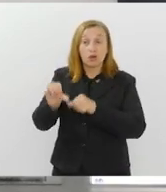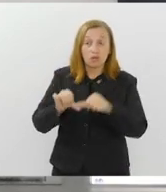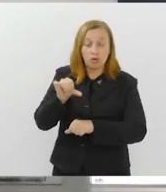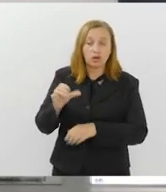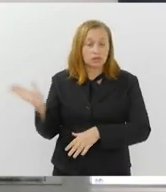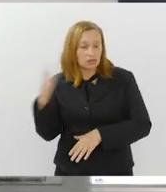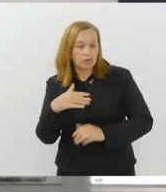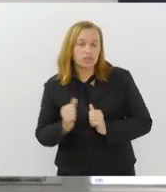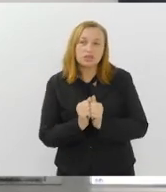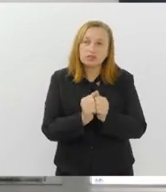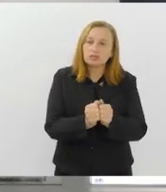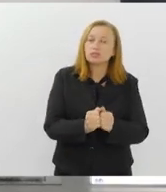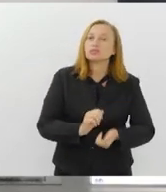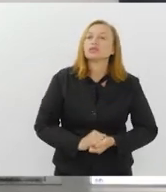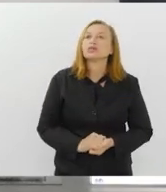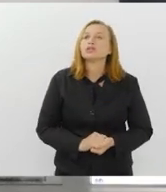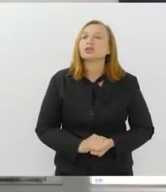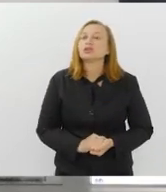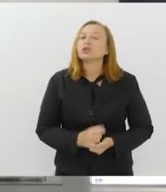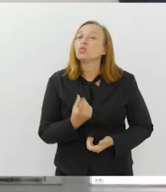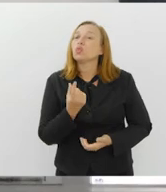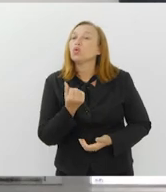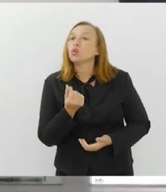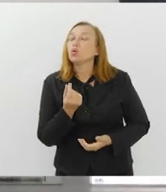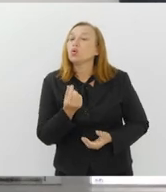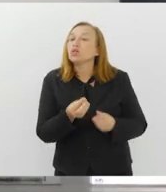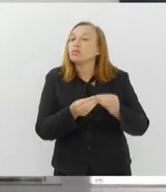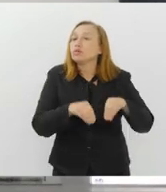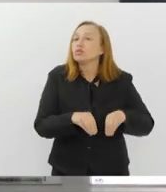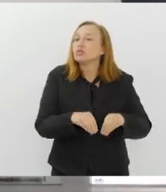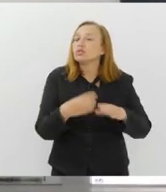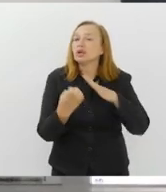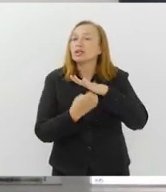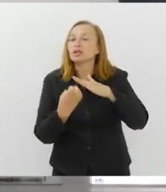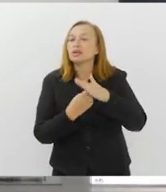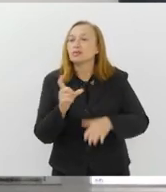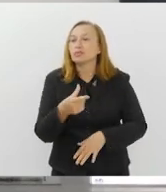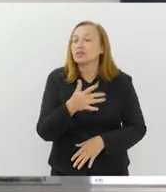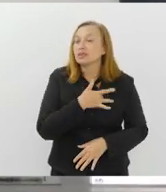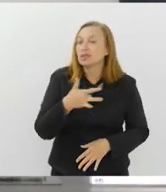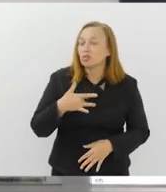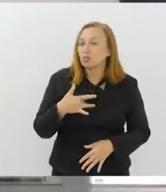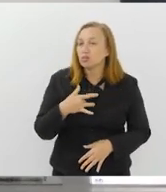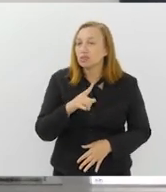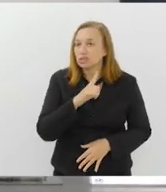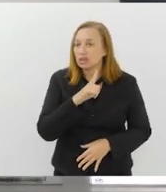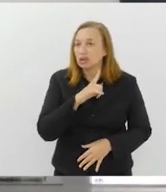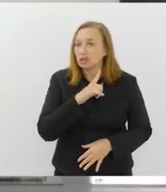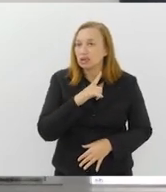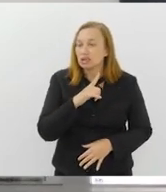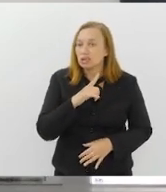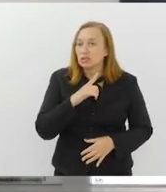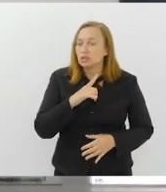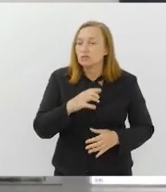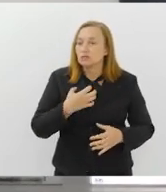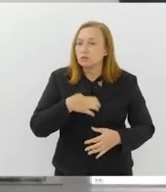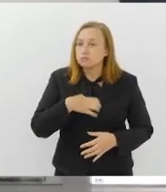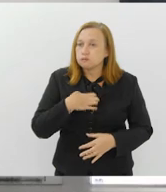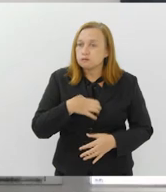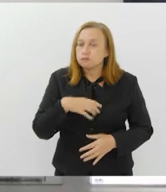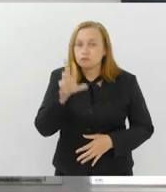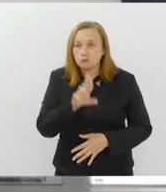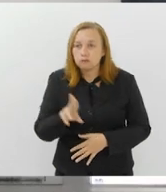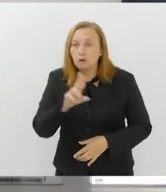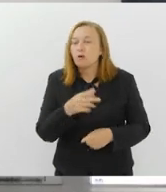para dentro. Ó. A questão dos lucros e prejuízos das empresas que têm plano de saúde traz uma revolta e indignação dos